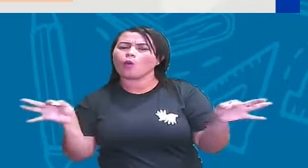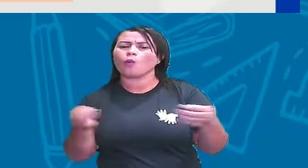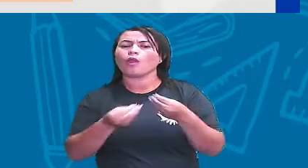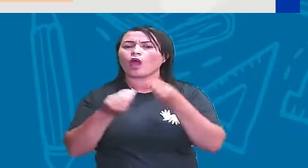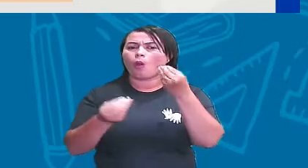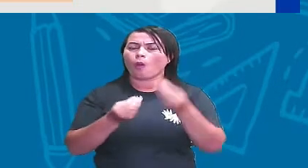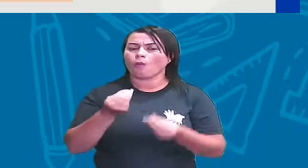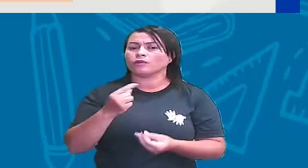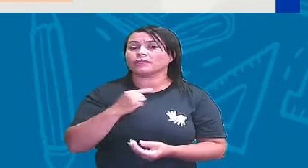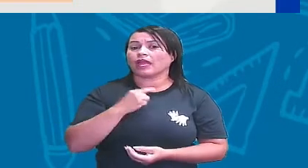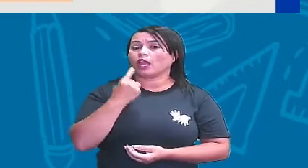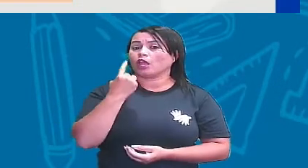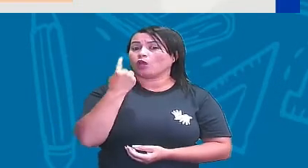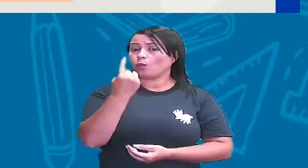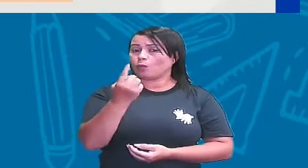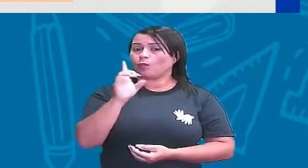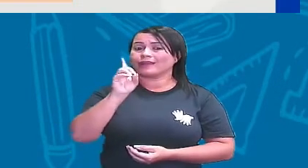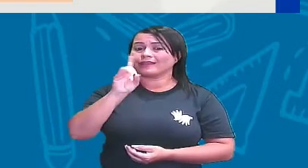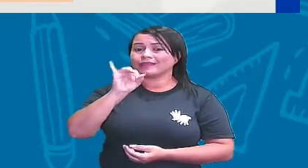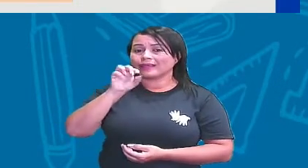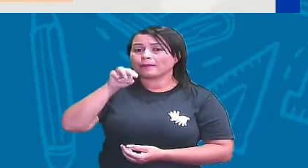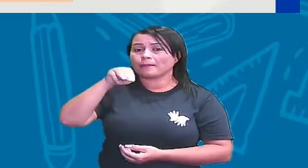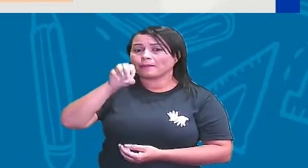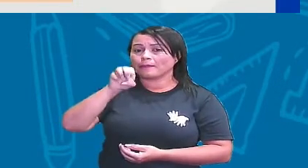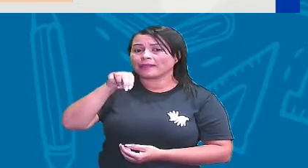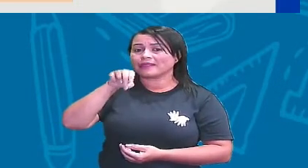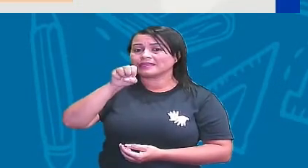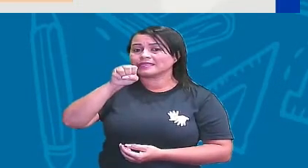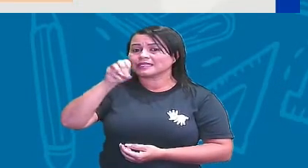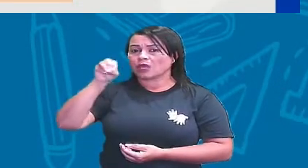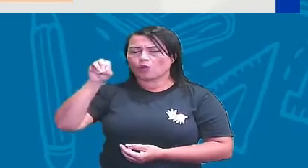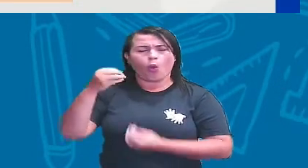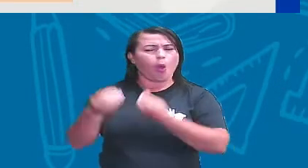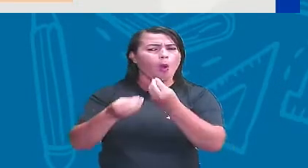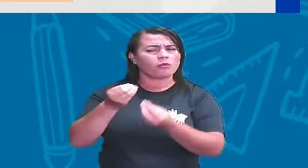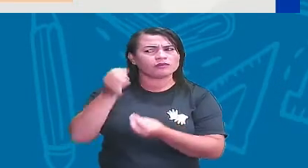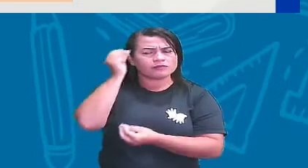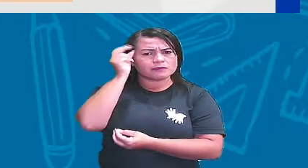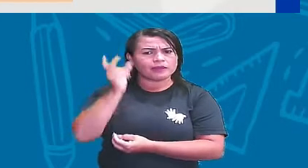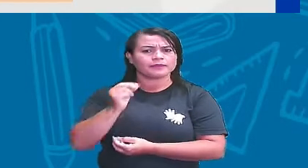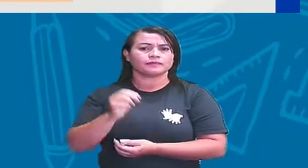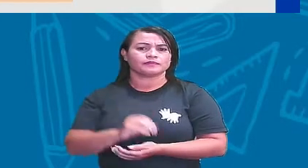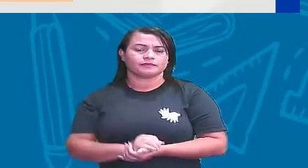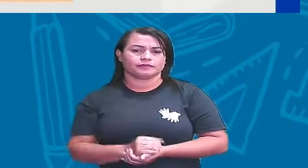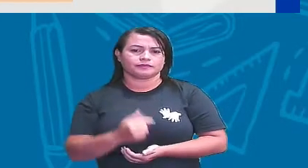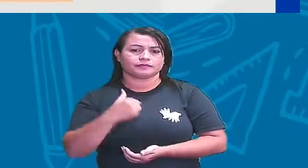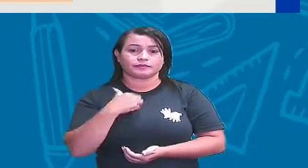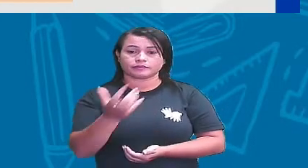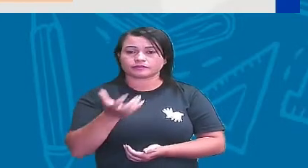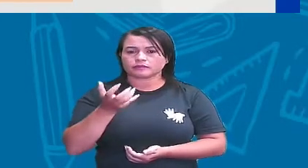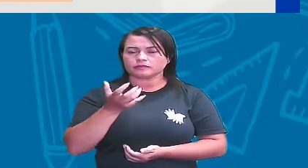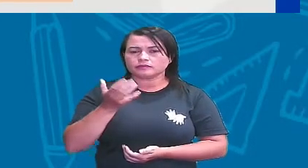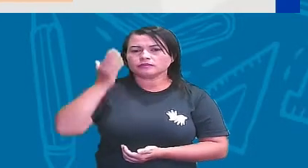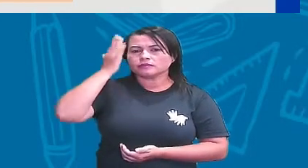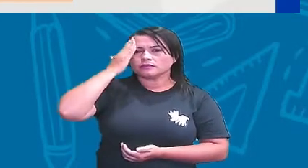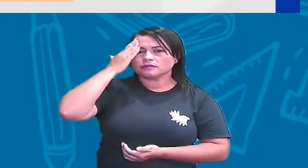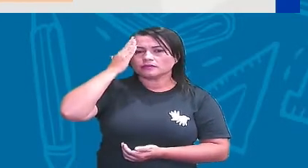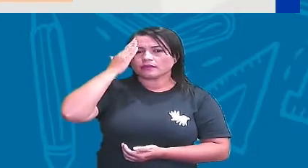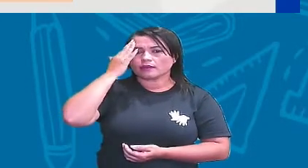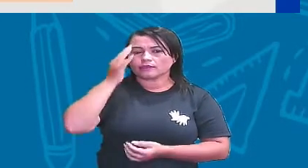com uma dimensão. Então, se liga nisso. Eu quero saber a medida do